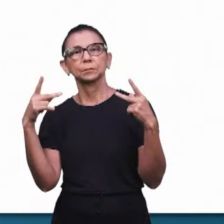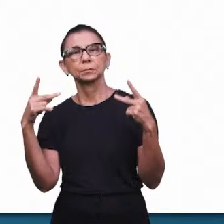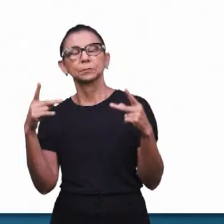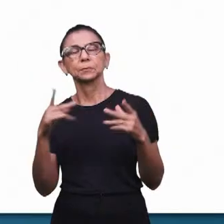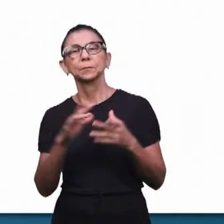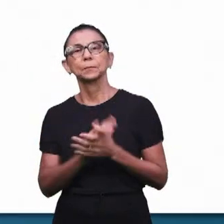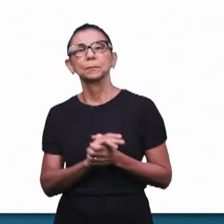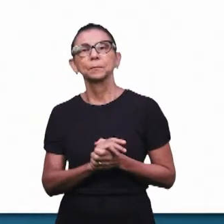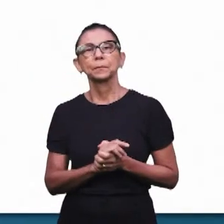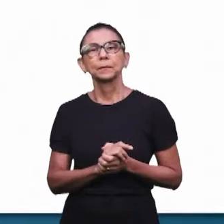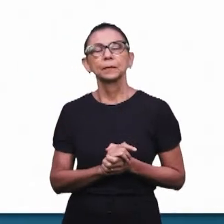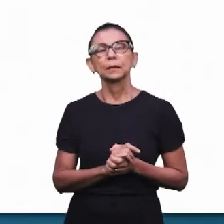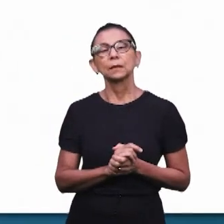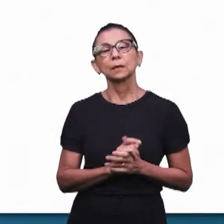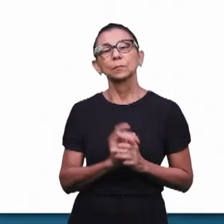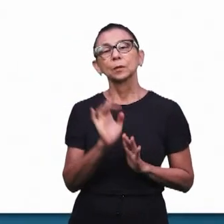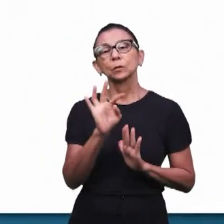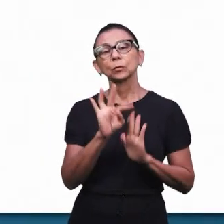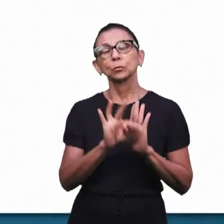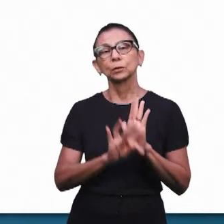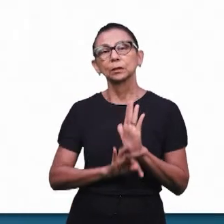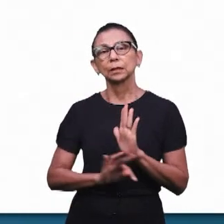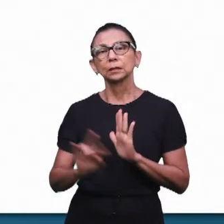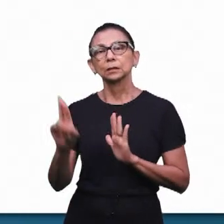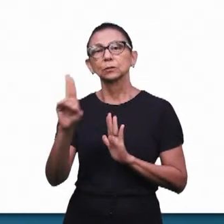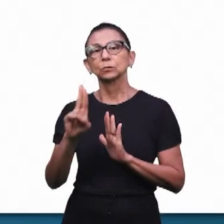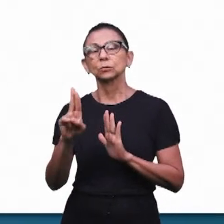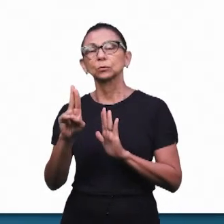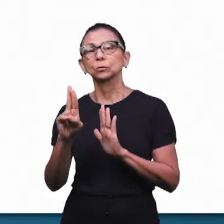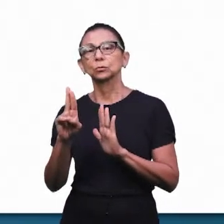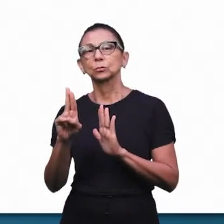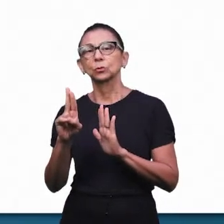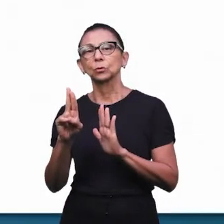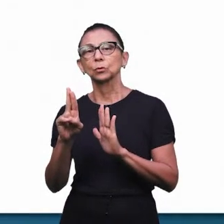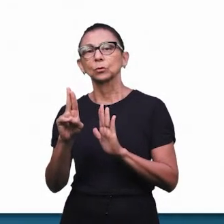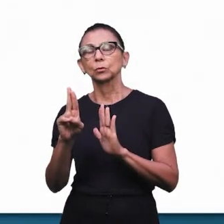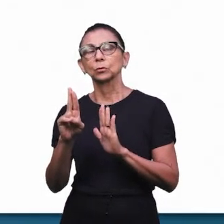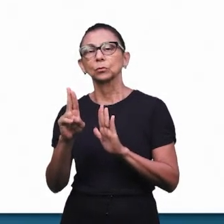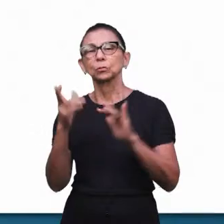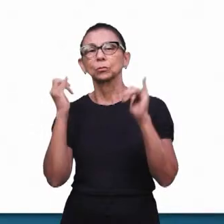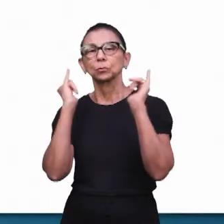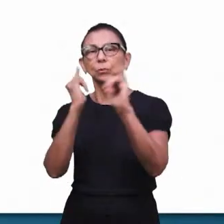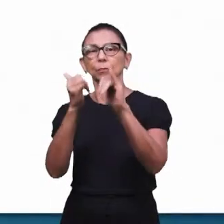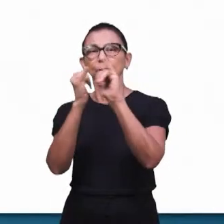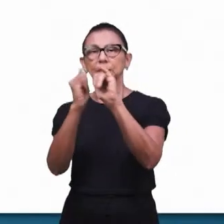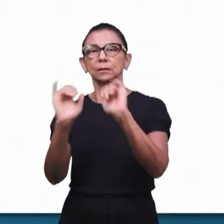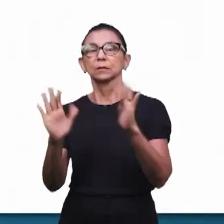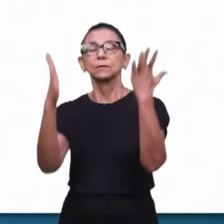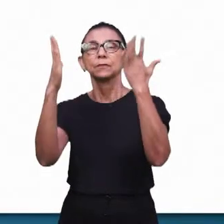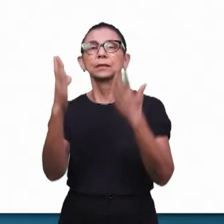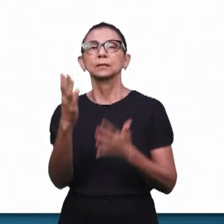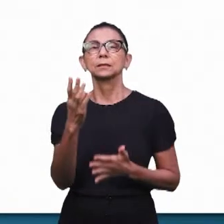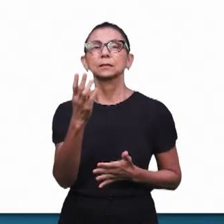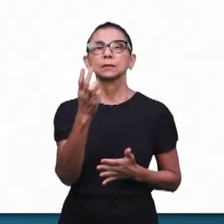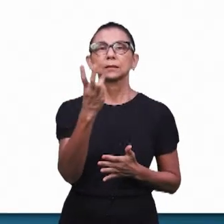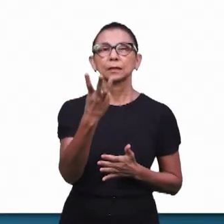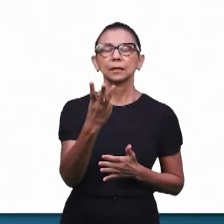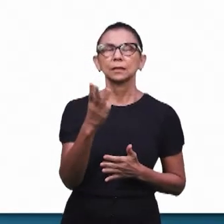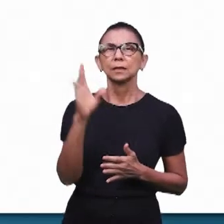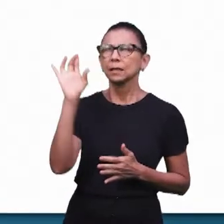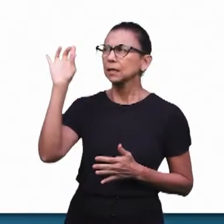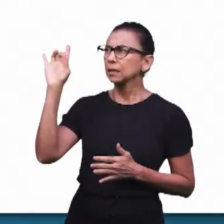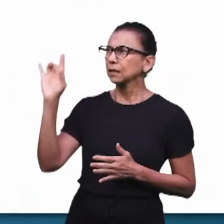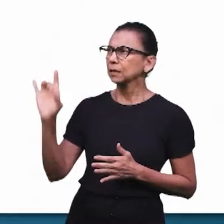textos utilizados no Trombetas e Festas 3. Então, nós vamos agora identificar em cada